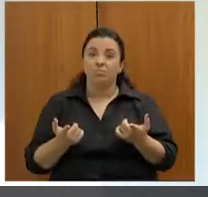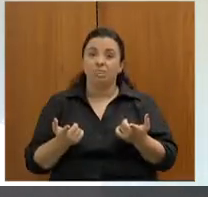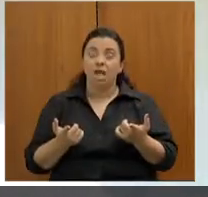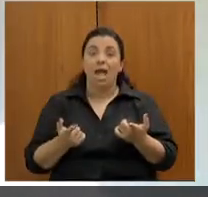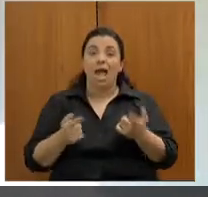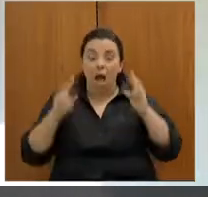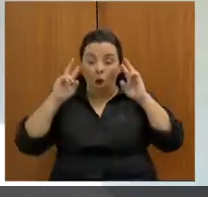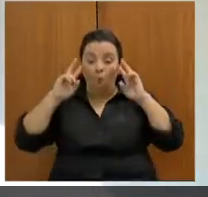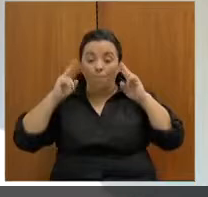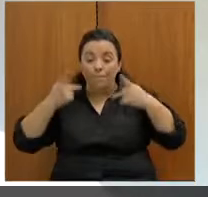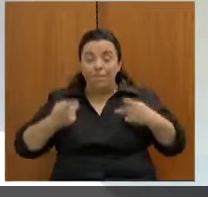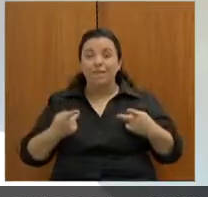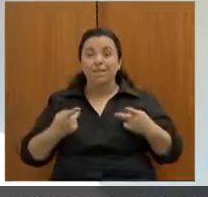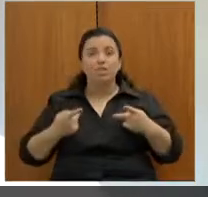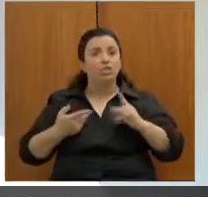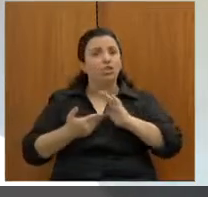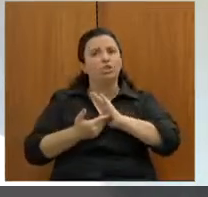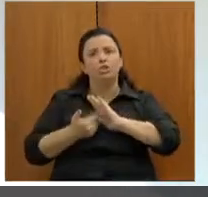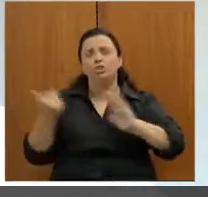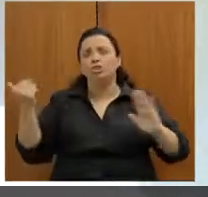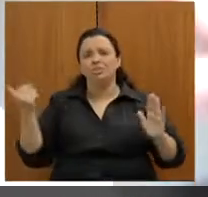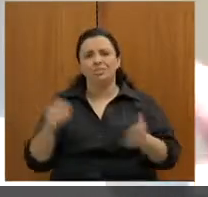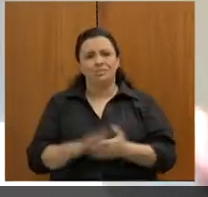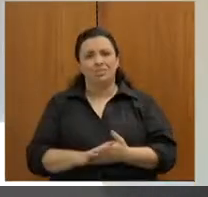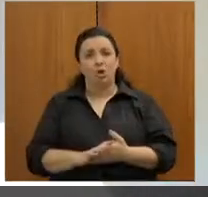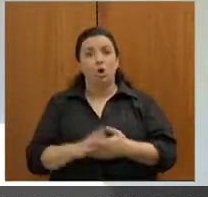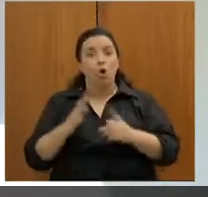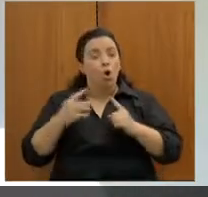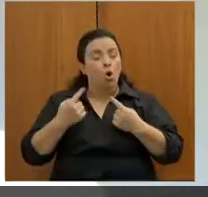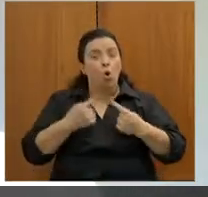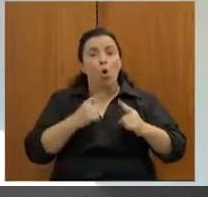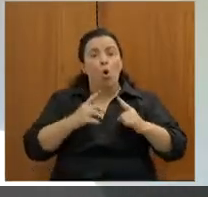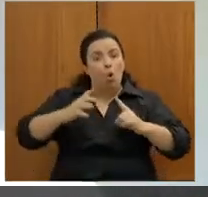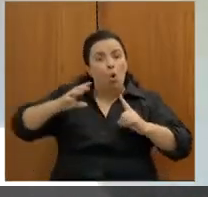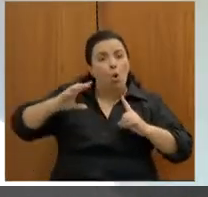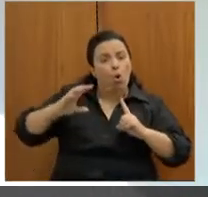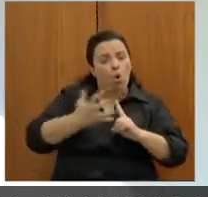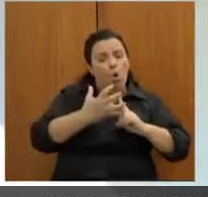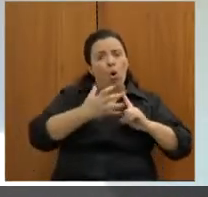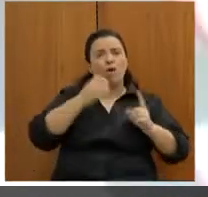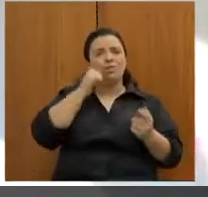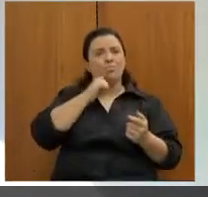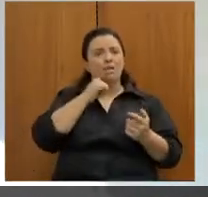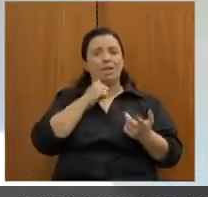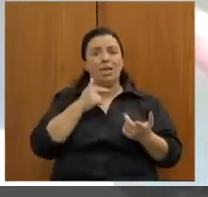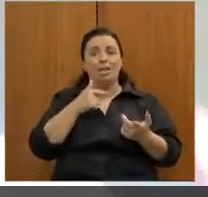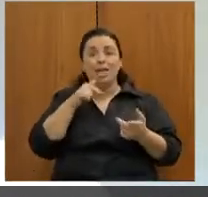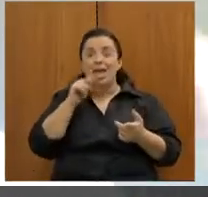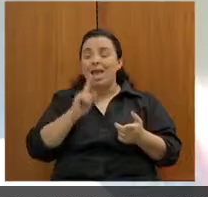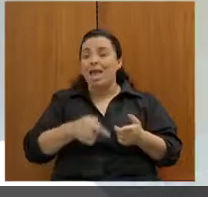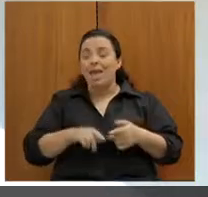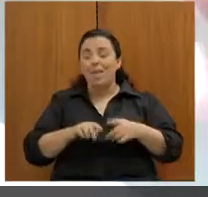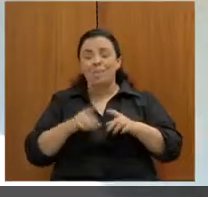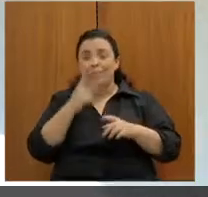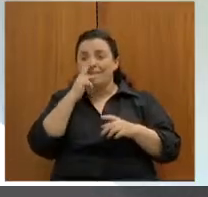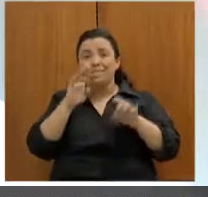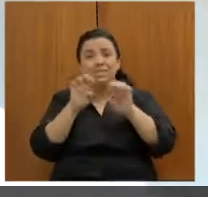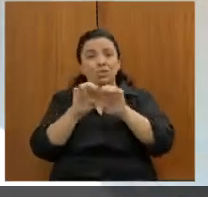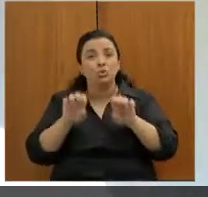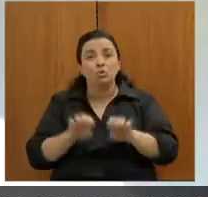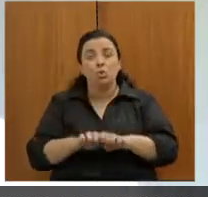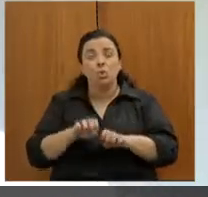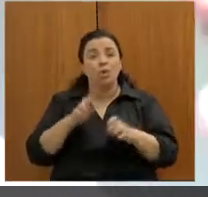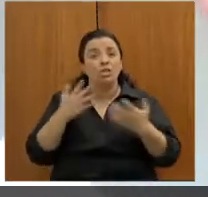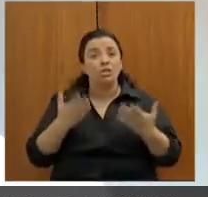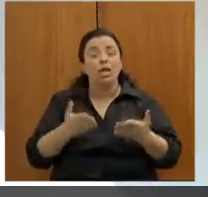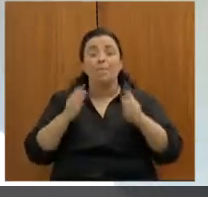nossa comunidade a violência contra as mulheres na estrutural e é por isso que não dá mais para discutir no campo